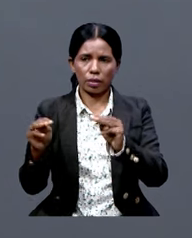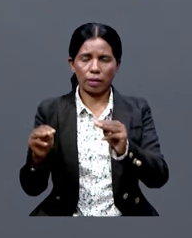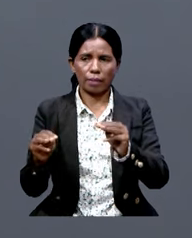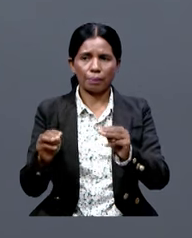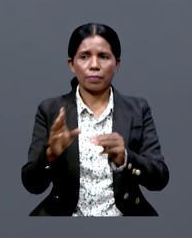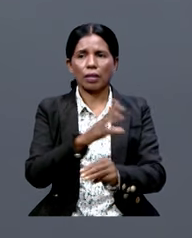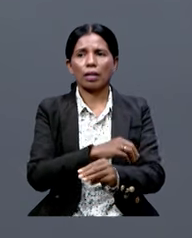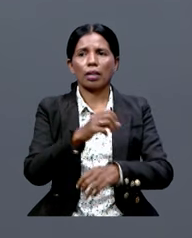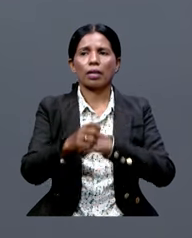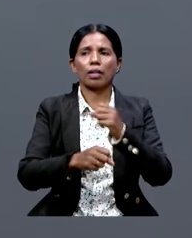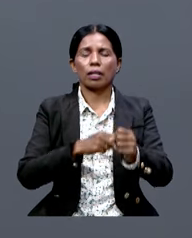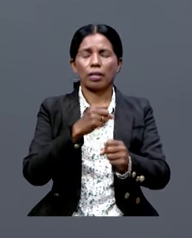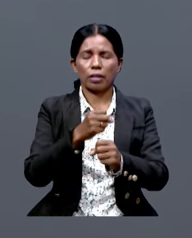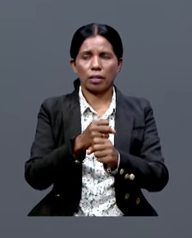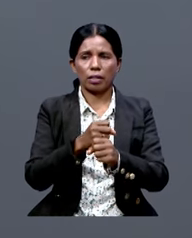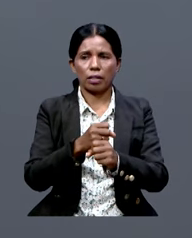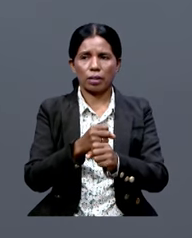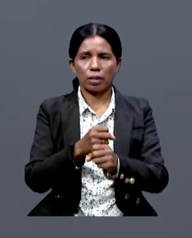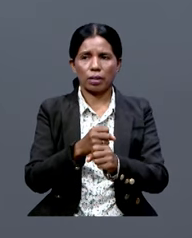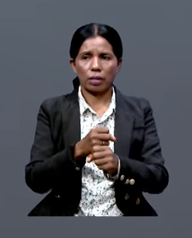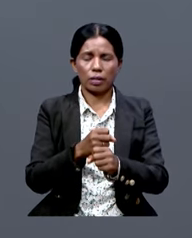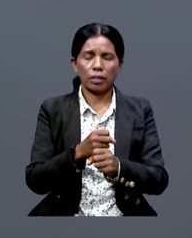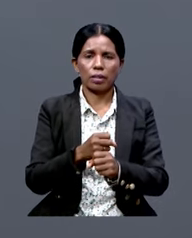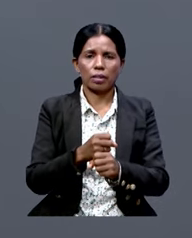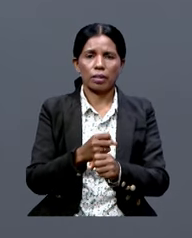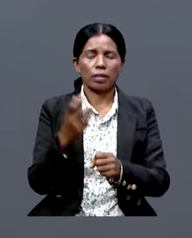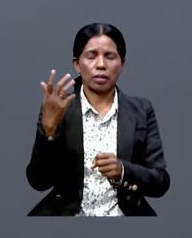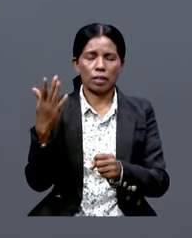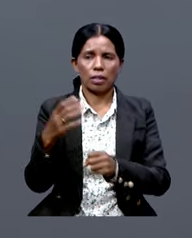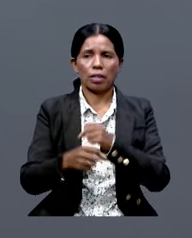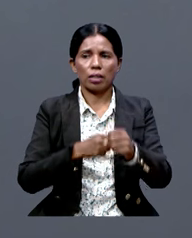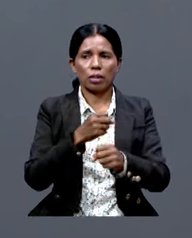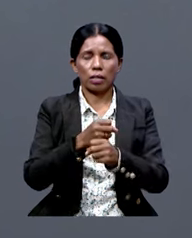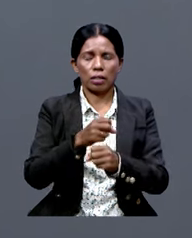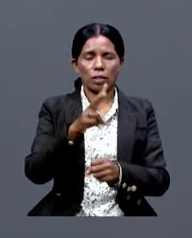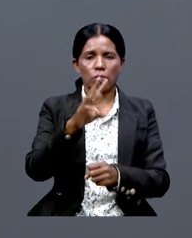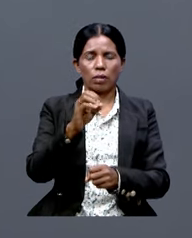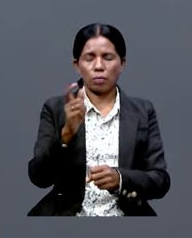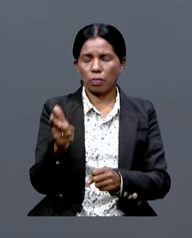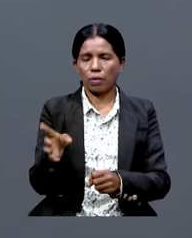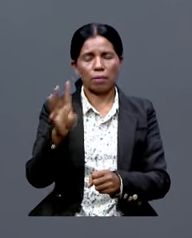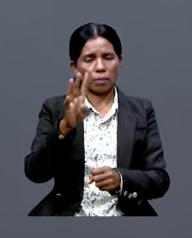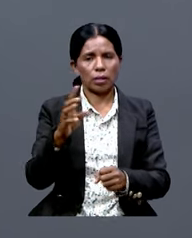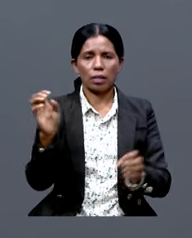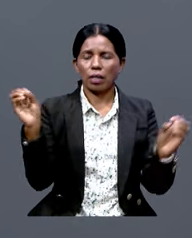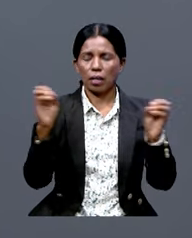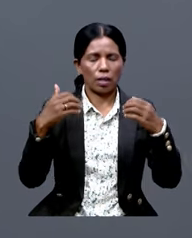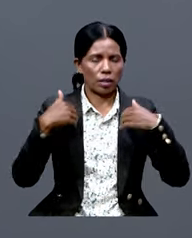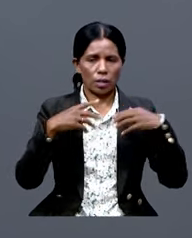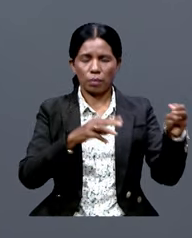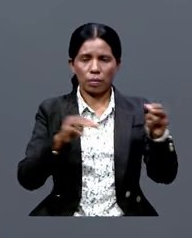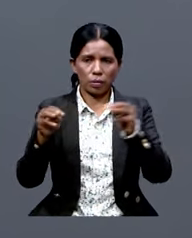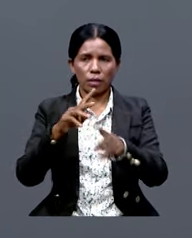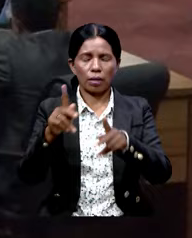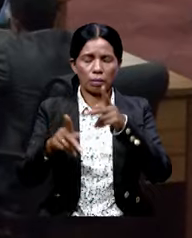hija dia 20 hija ano 2024 ne sei la hija mudança e dani bem que povo horai dani meiste se